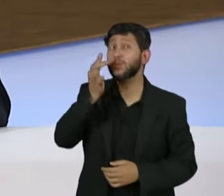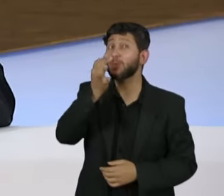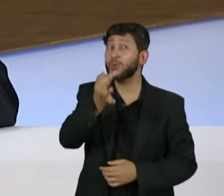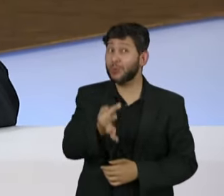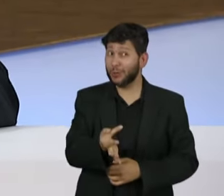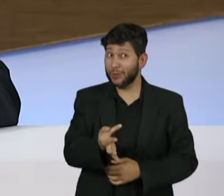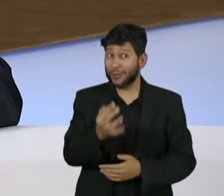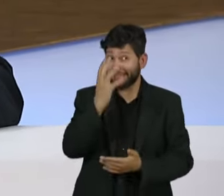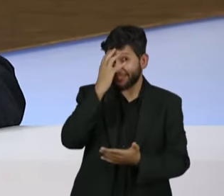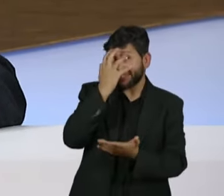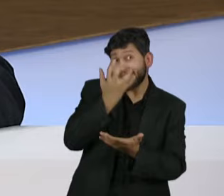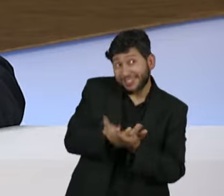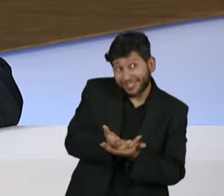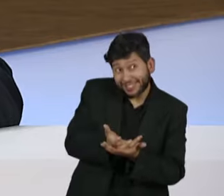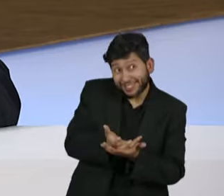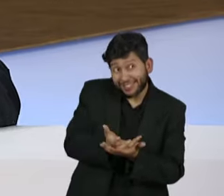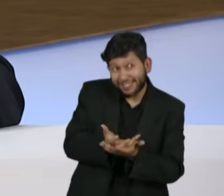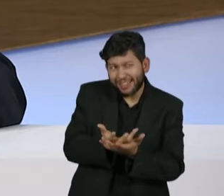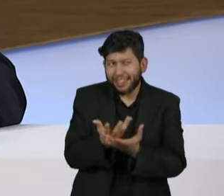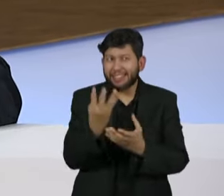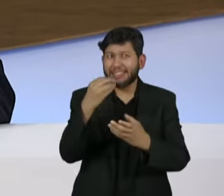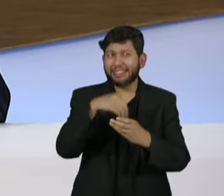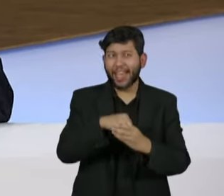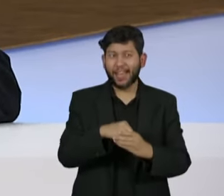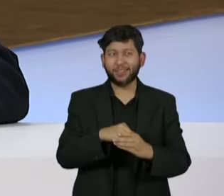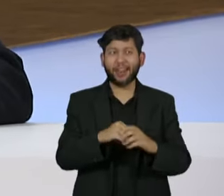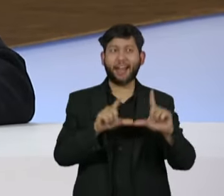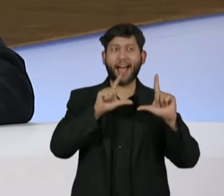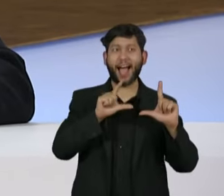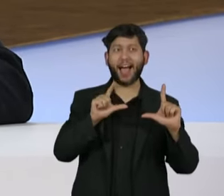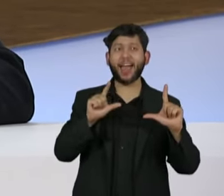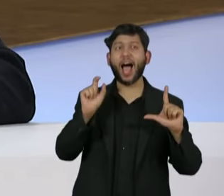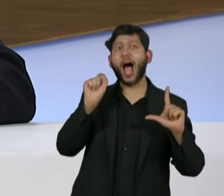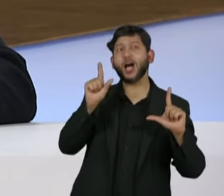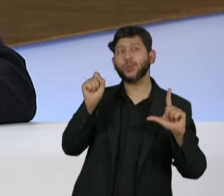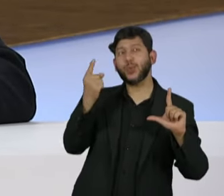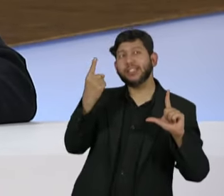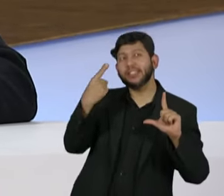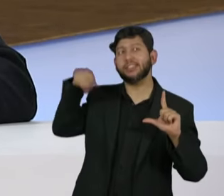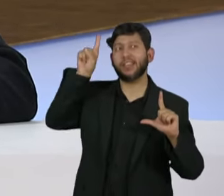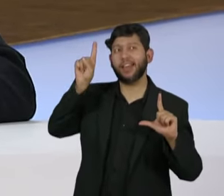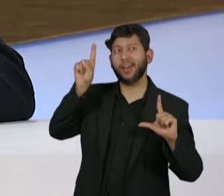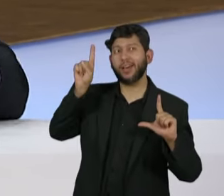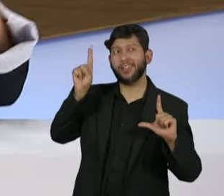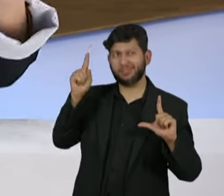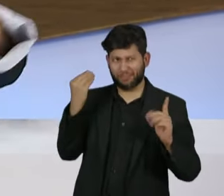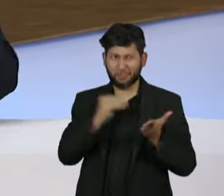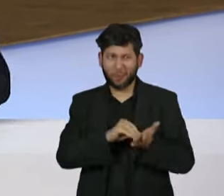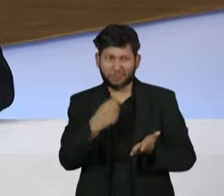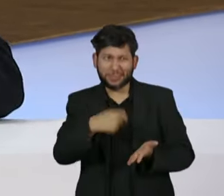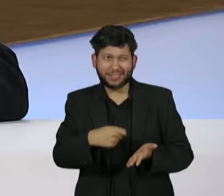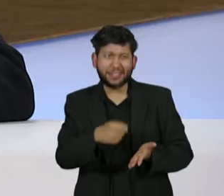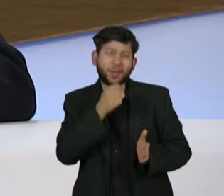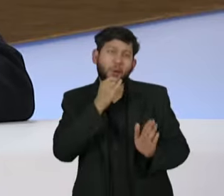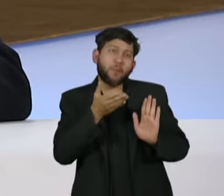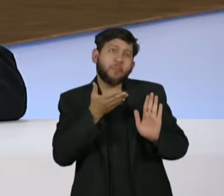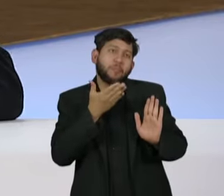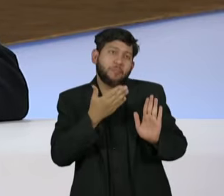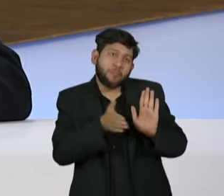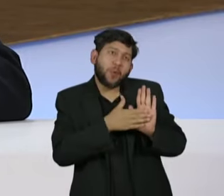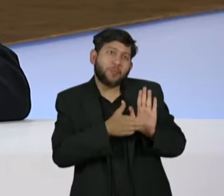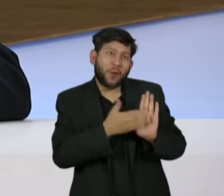vai ser suficiente colocar lá um selinho de que aquilo foi criado com inteligência artificial generativa como propôs